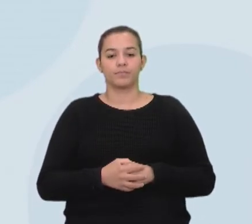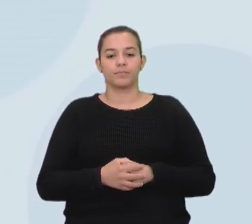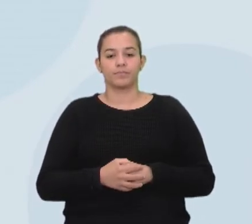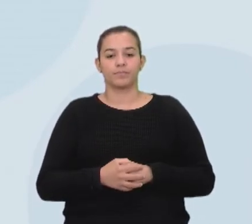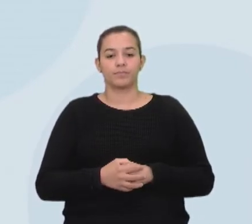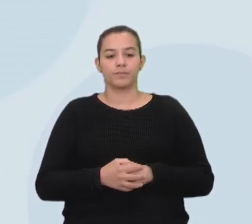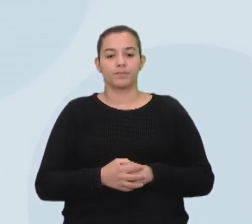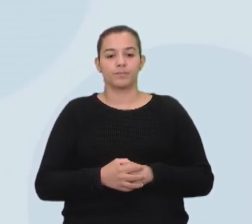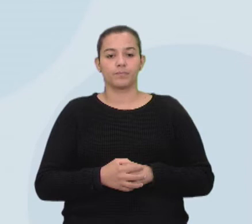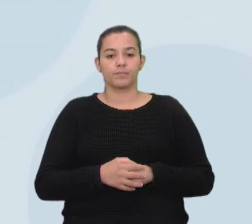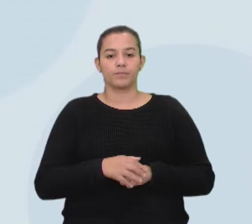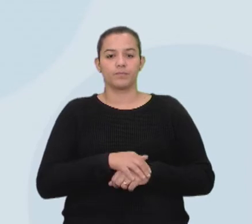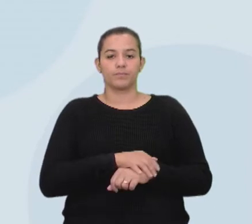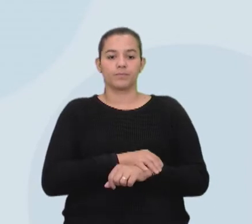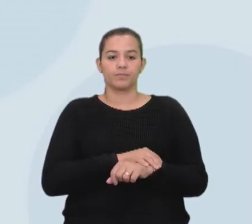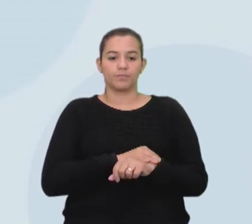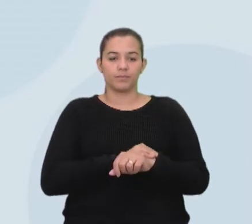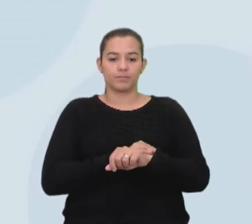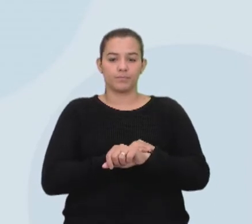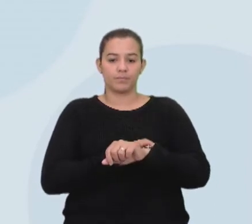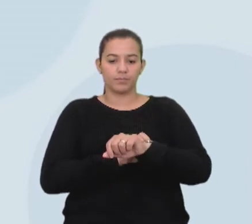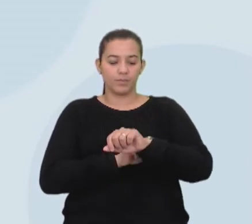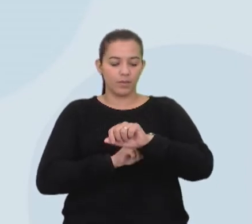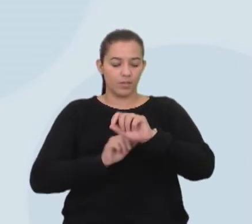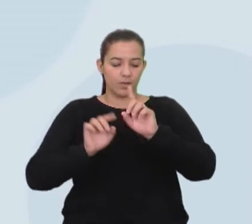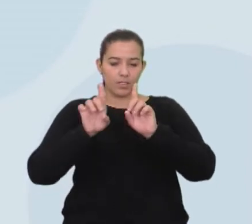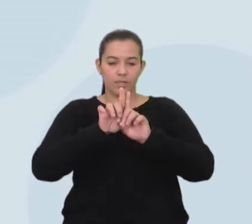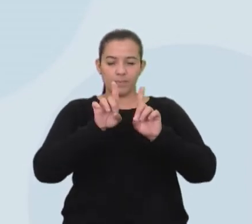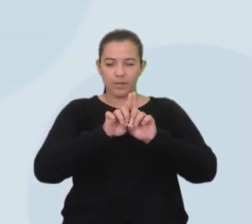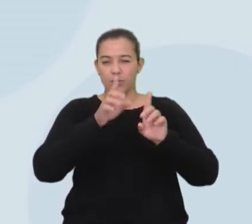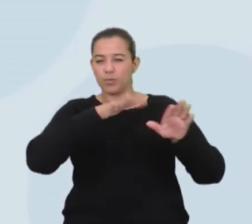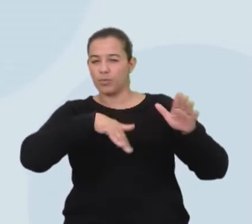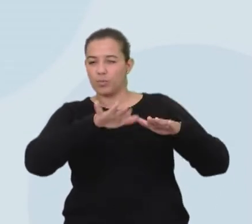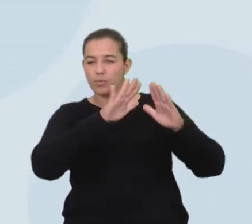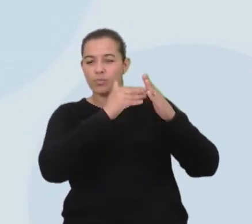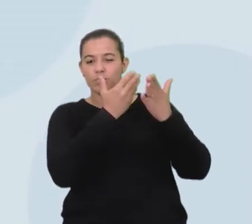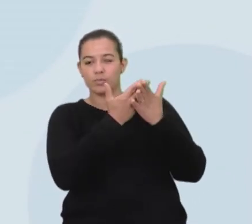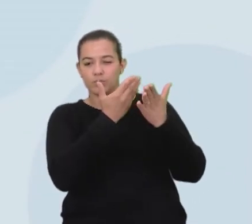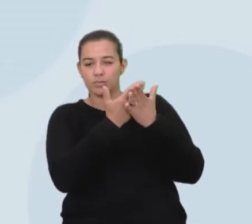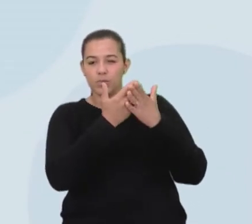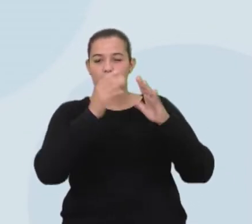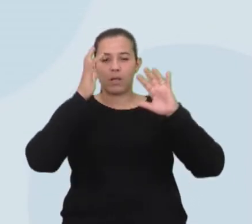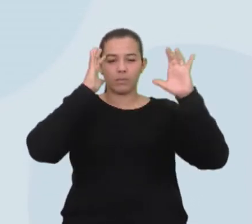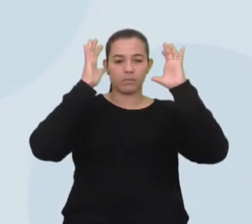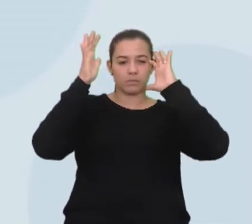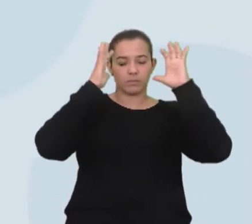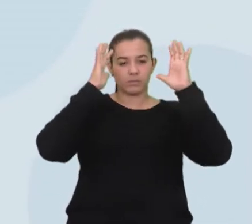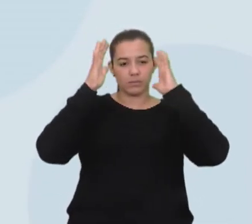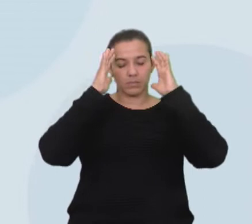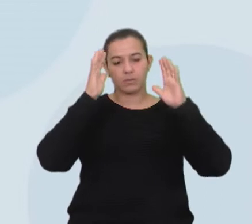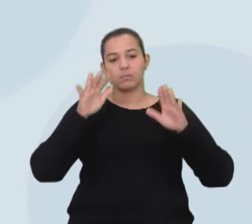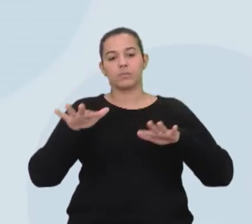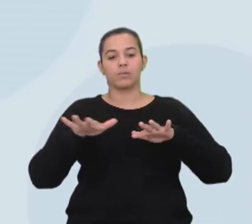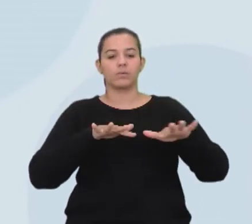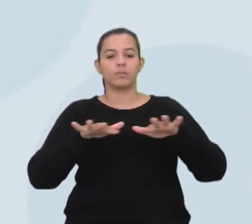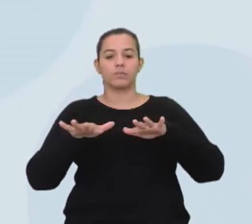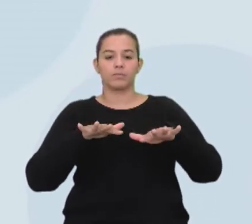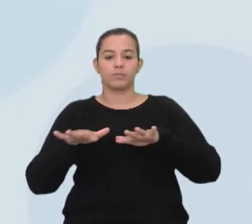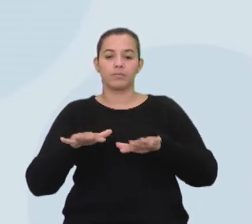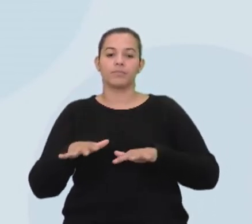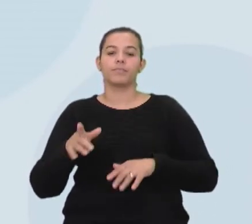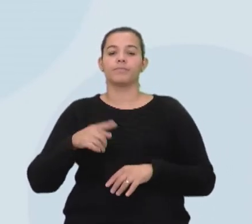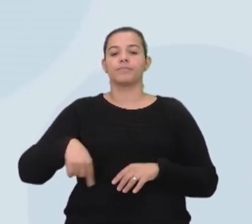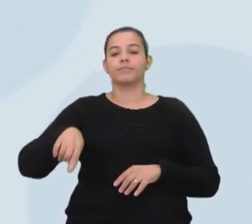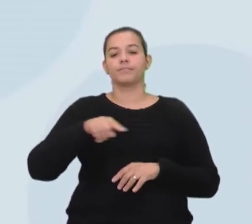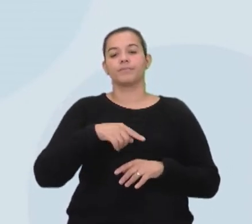E a decolonialidade é uma escola de pensamento muito utilizada aí pelo movimento latino-americano emergente,